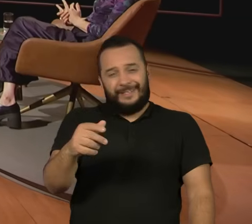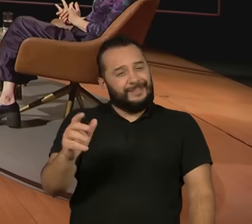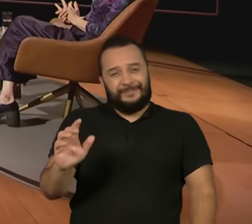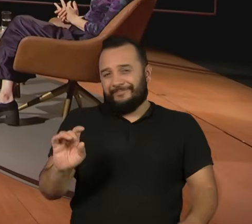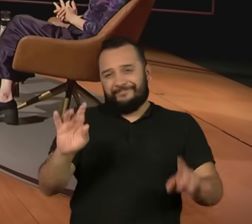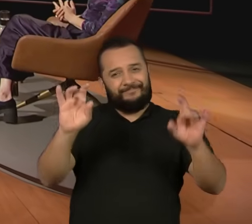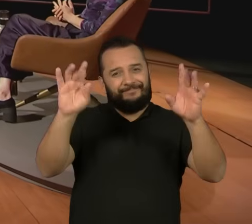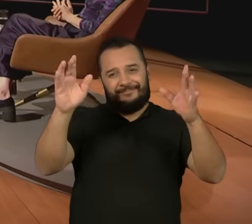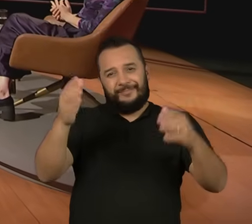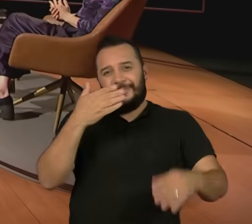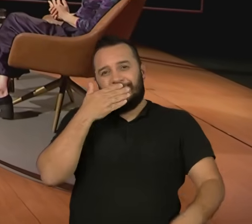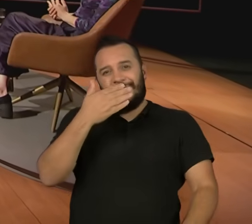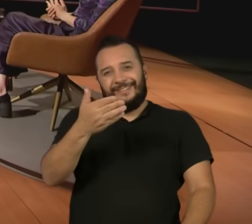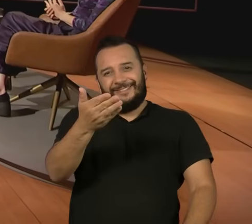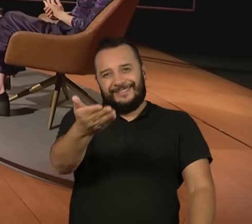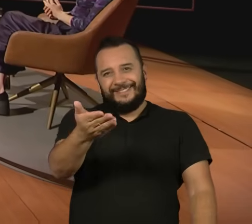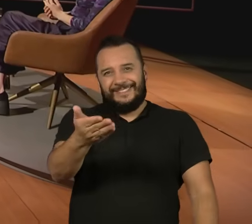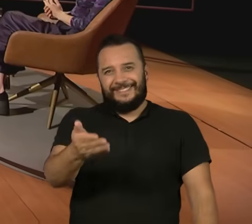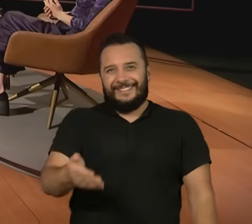beijo imenso.